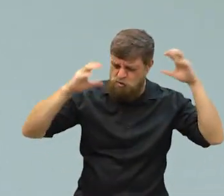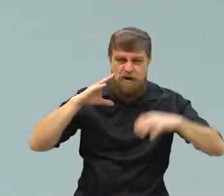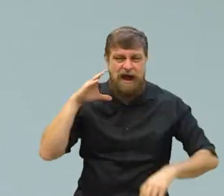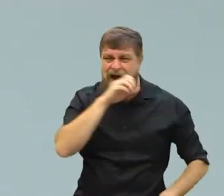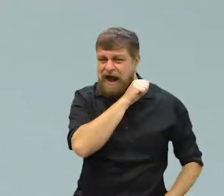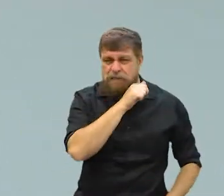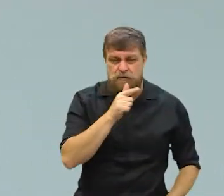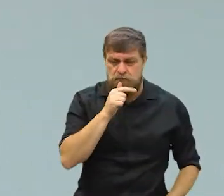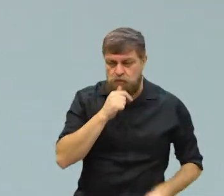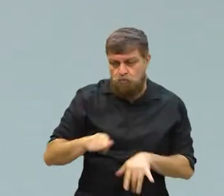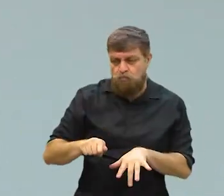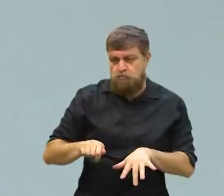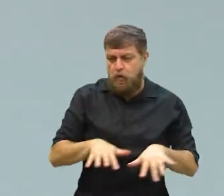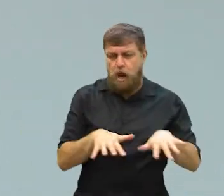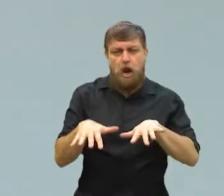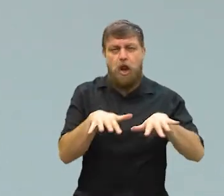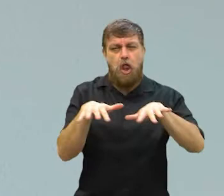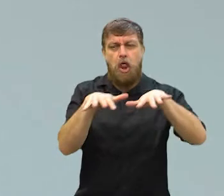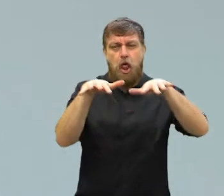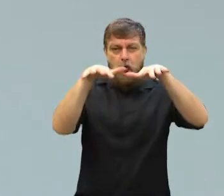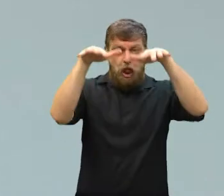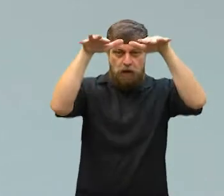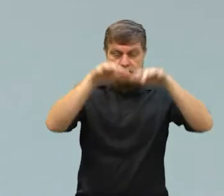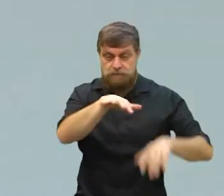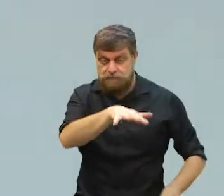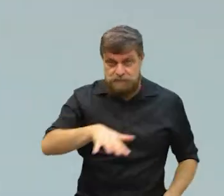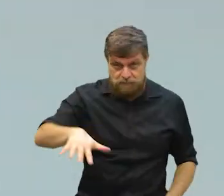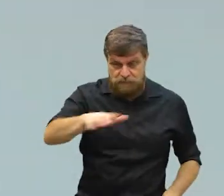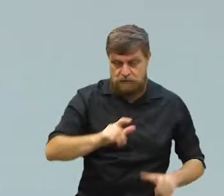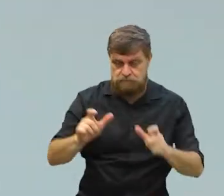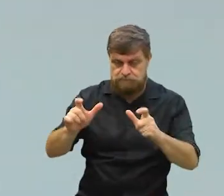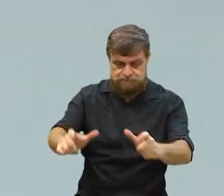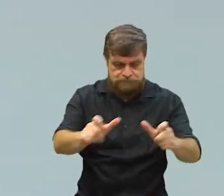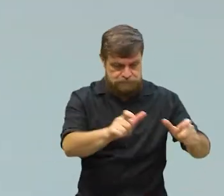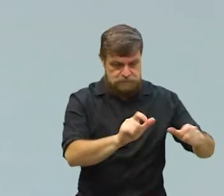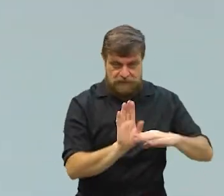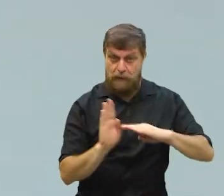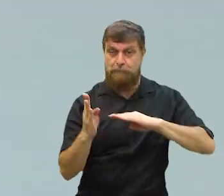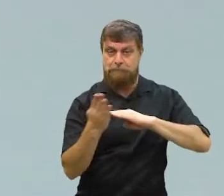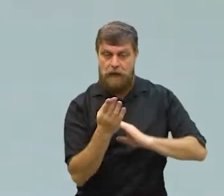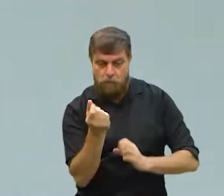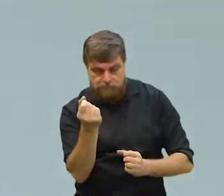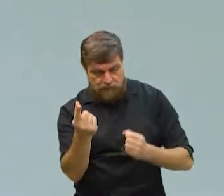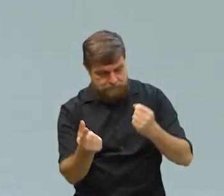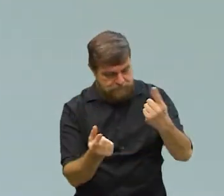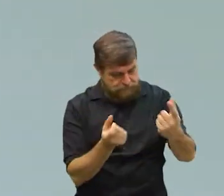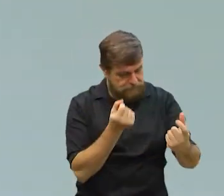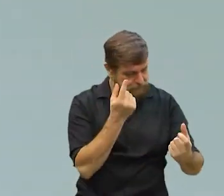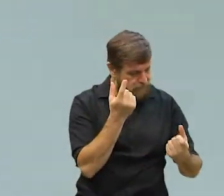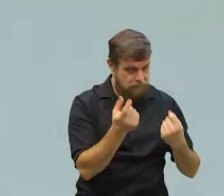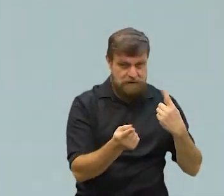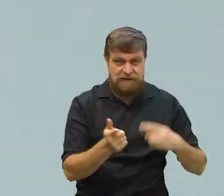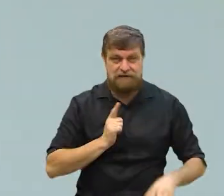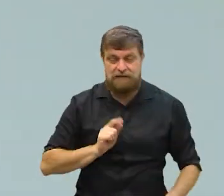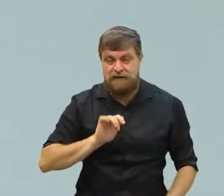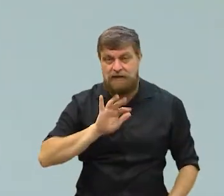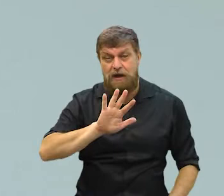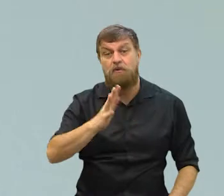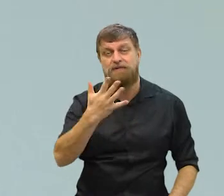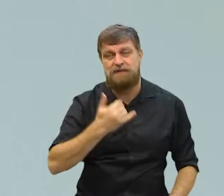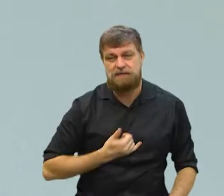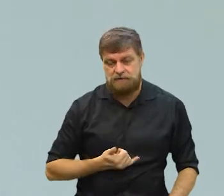precipitações e curto espaço de tempo em regiões delimitadas I wish provoca